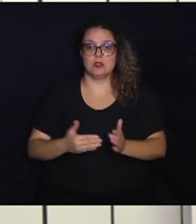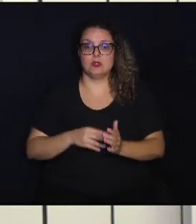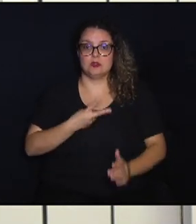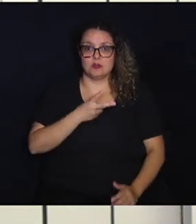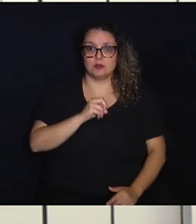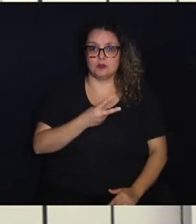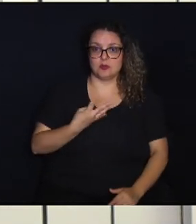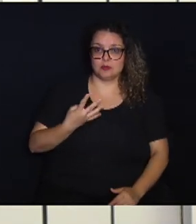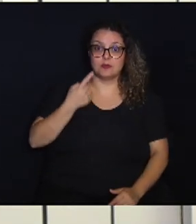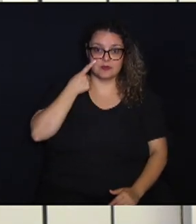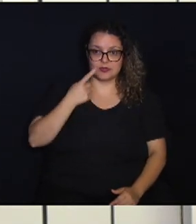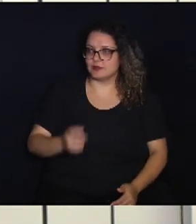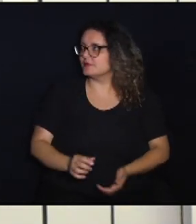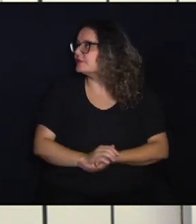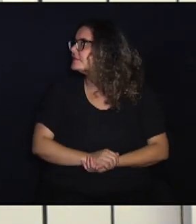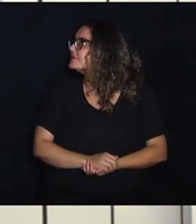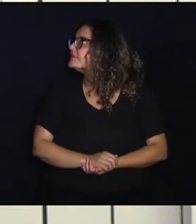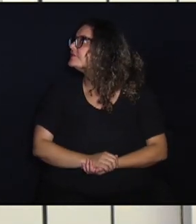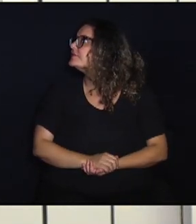2023-2024. Acompanhe.